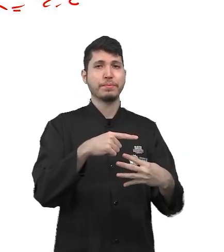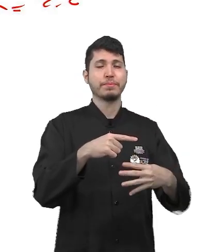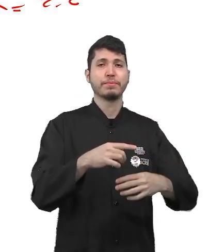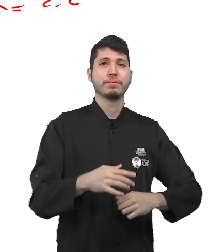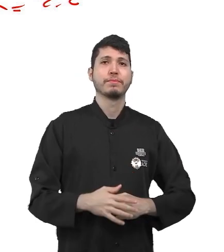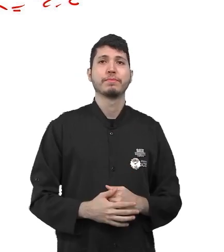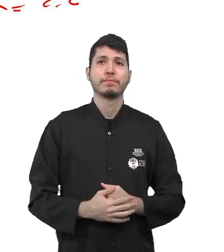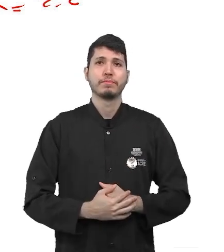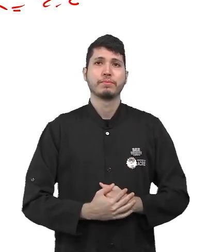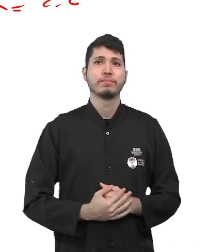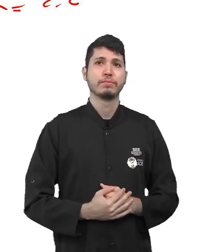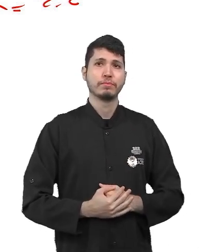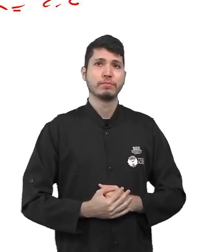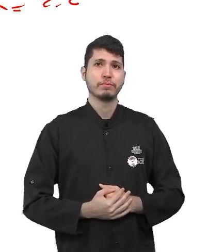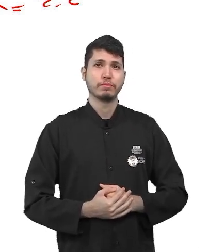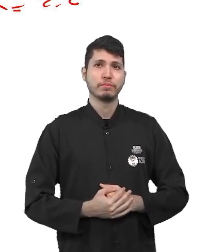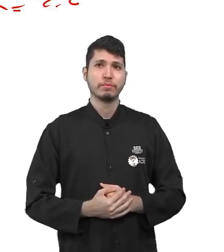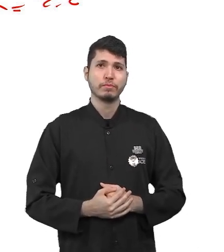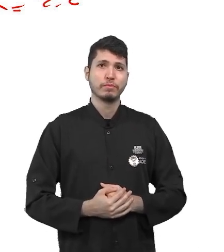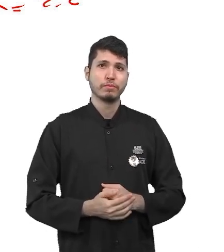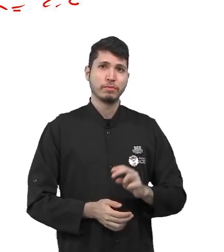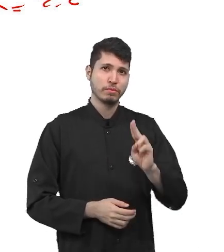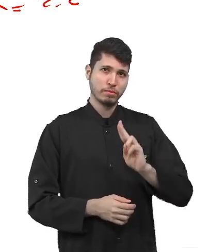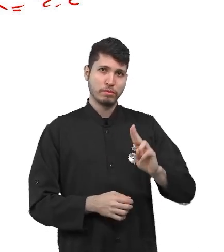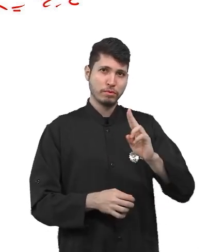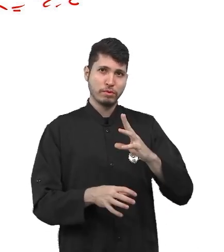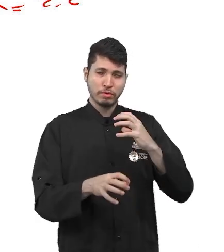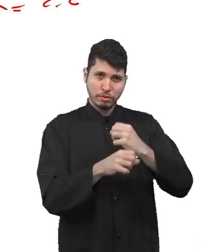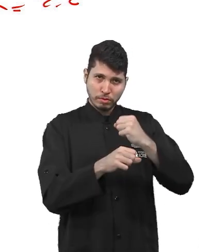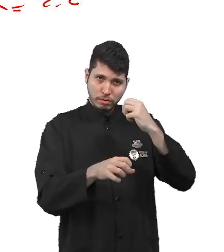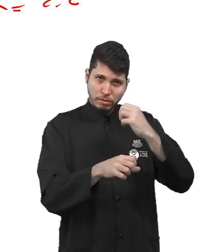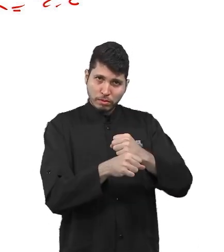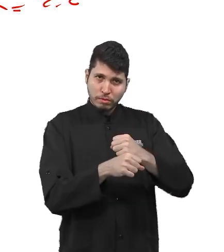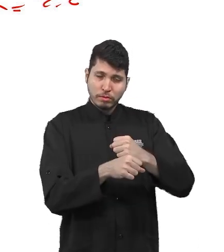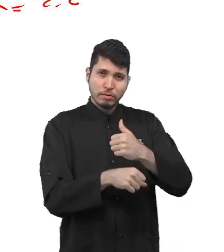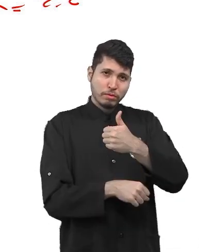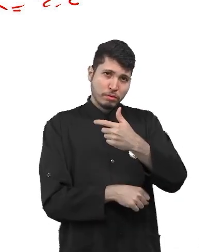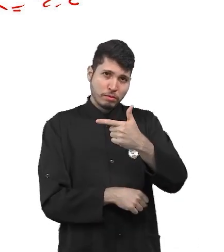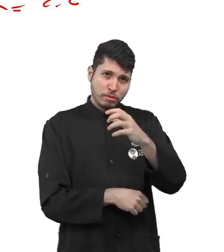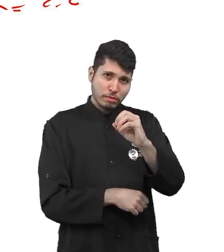vai atribuir a ideia da soma, que é 120 mais 40,